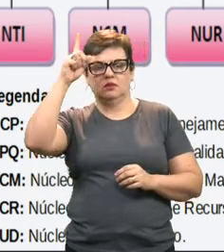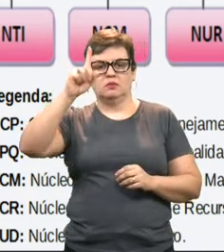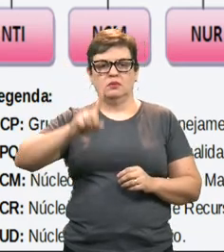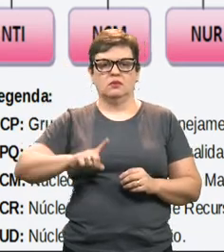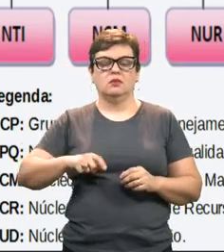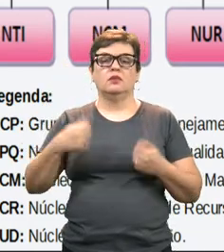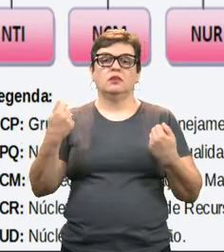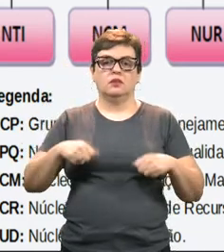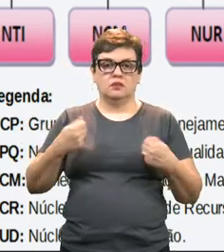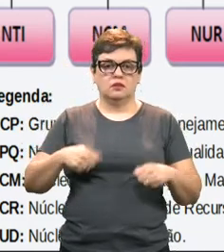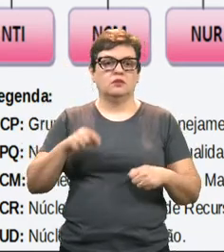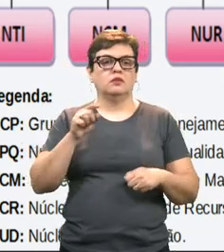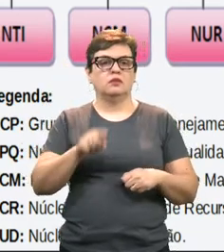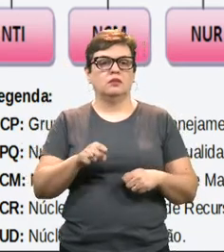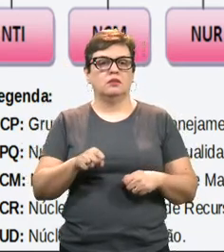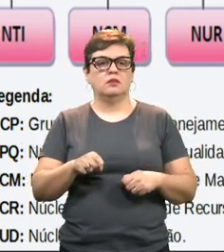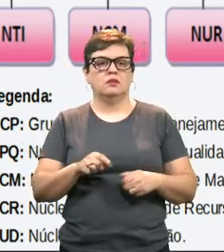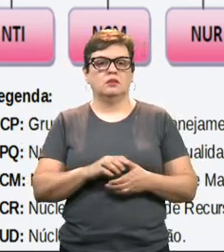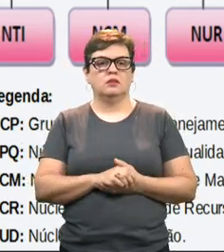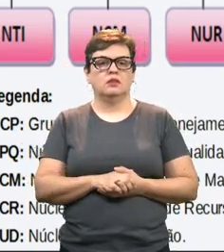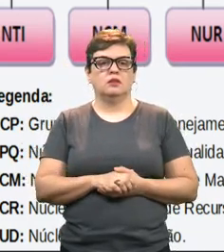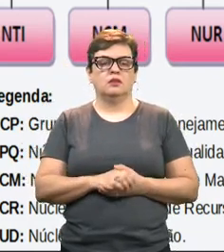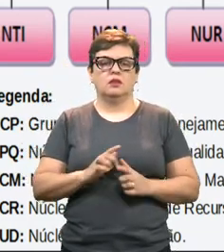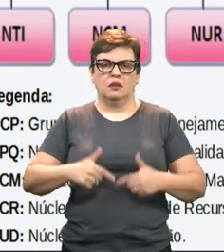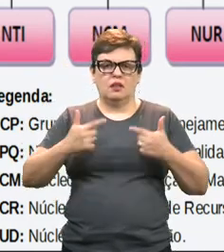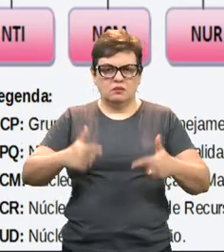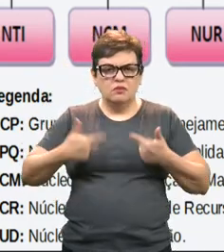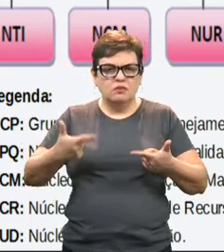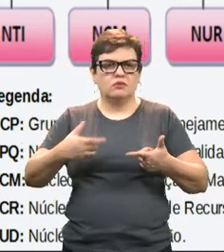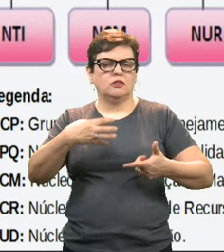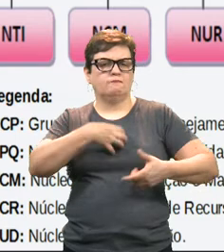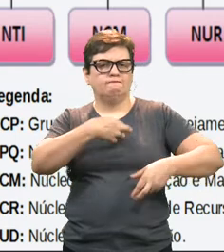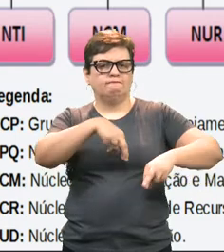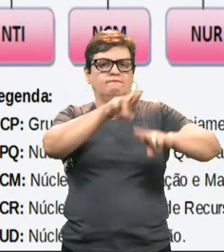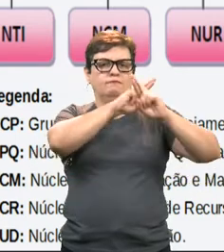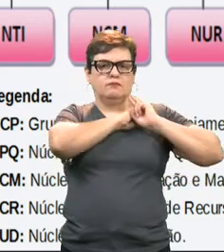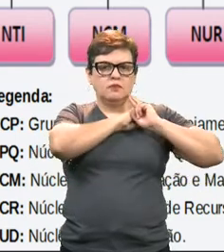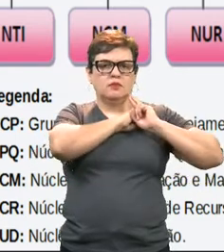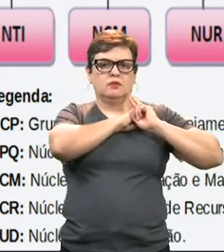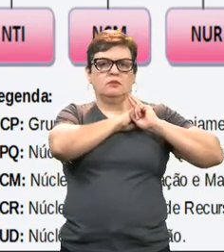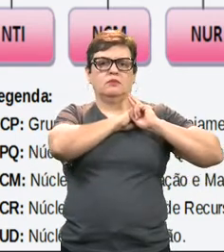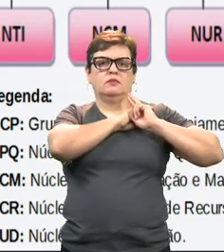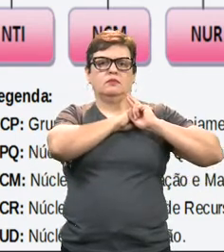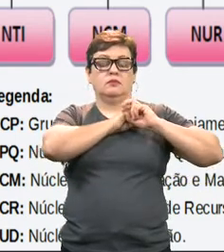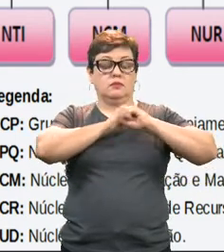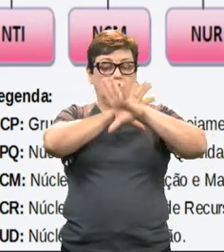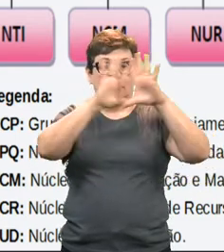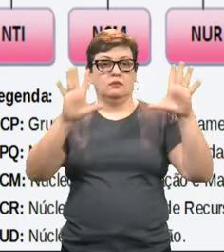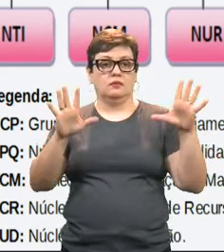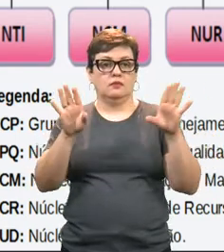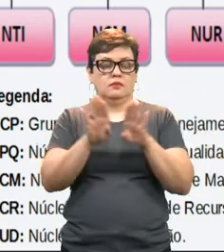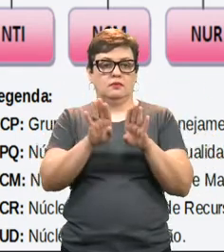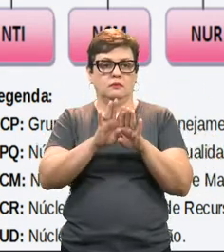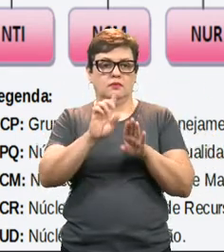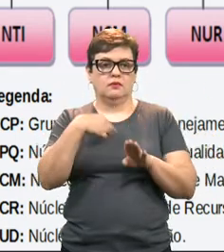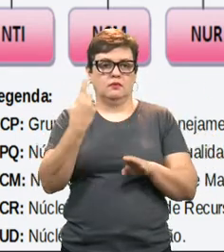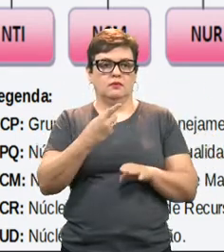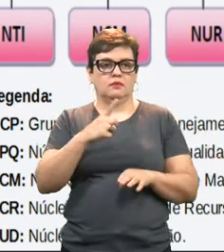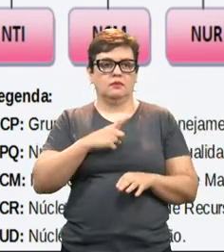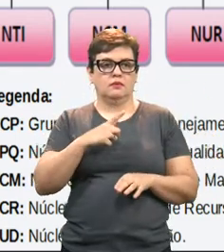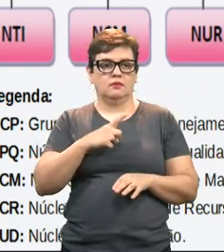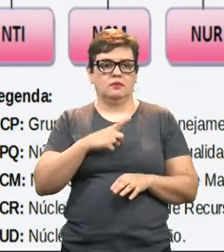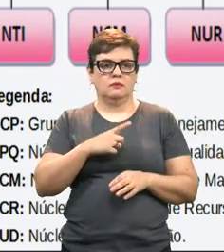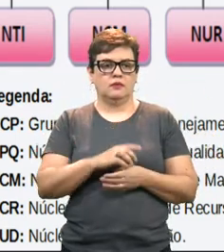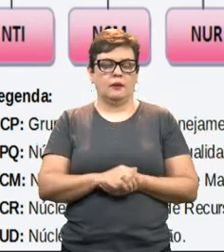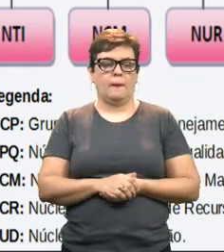luta, de forma responsável e de forma clara. Então, nós temos,